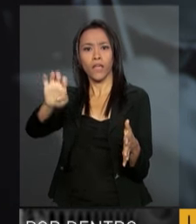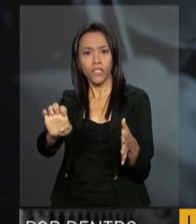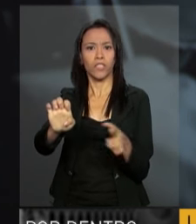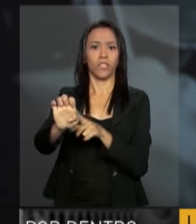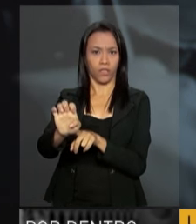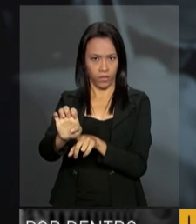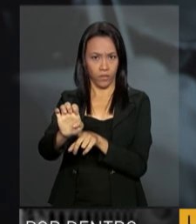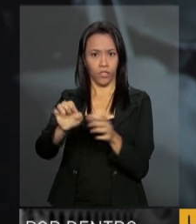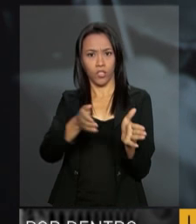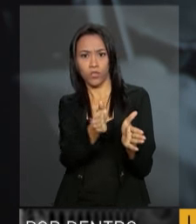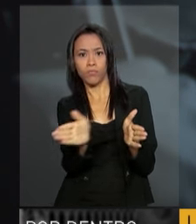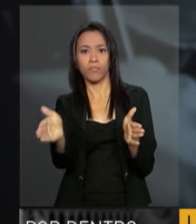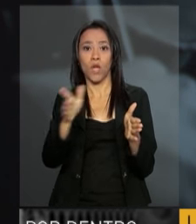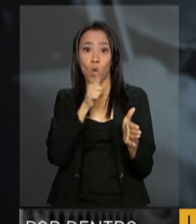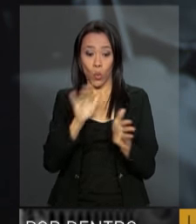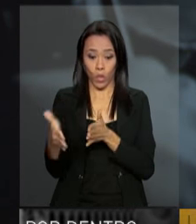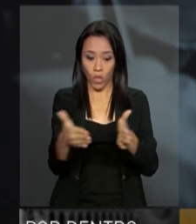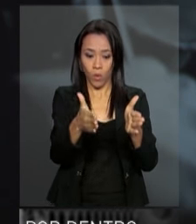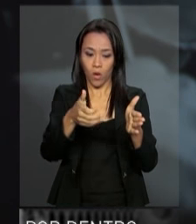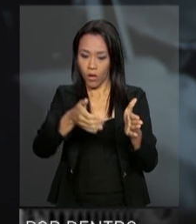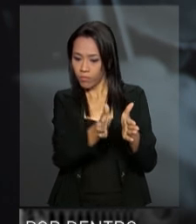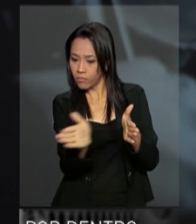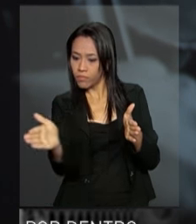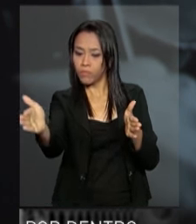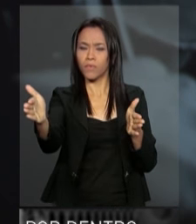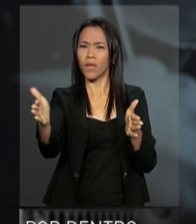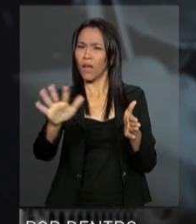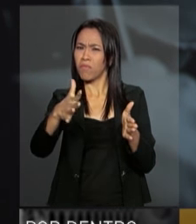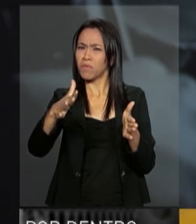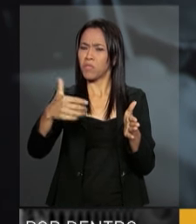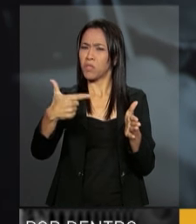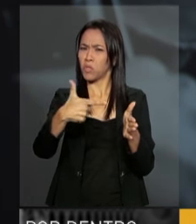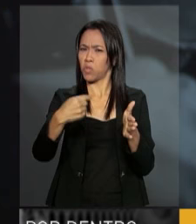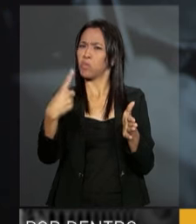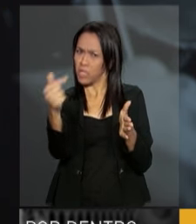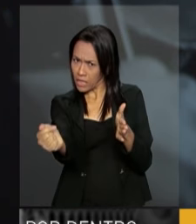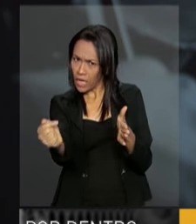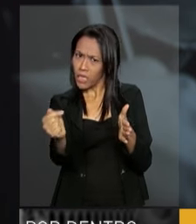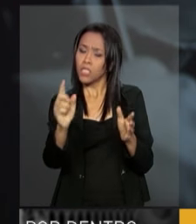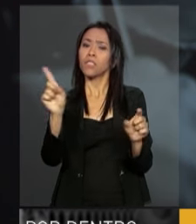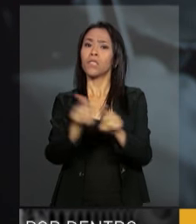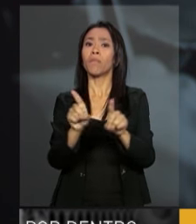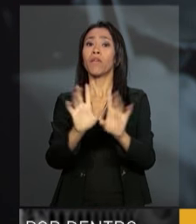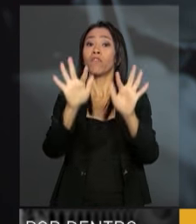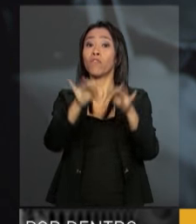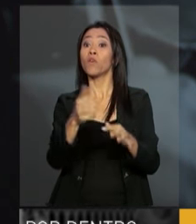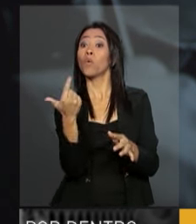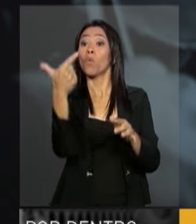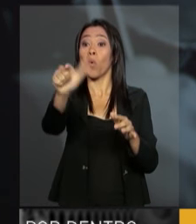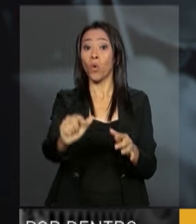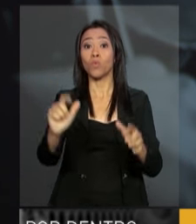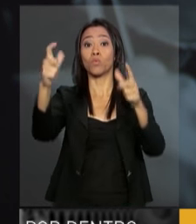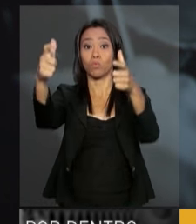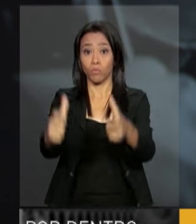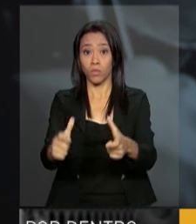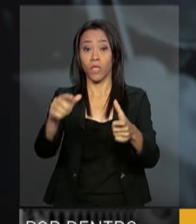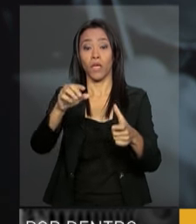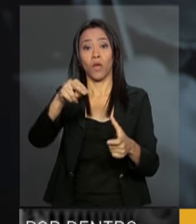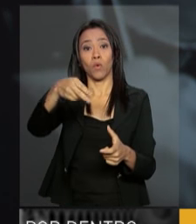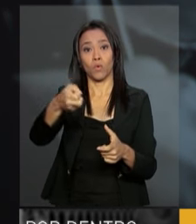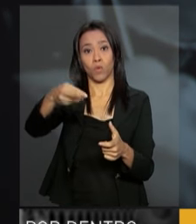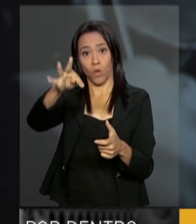desejamos, até o meados do ano de 2017, também concluir o eixo norte. E, para isso,